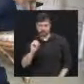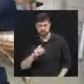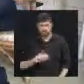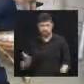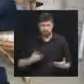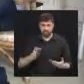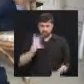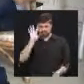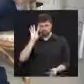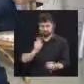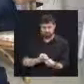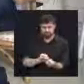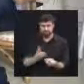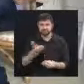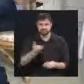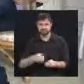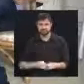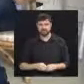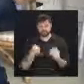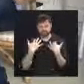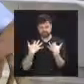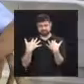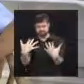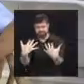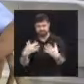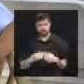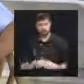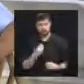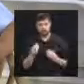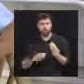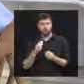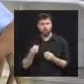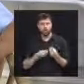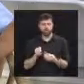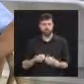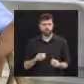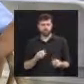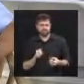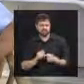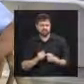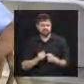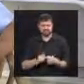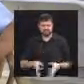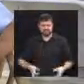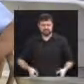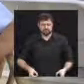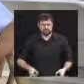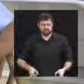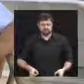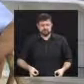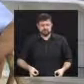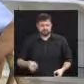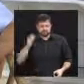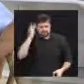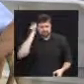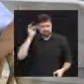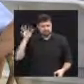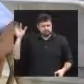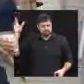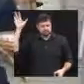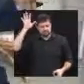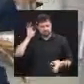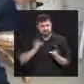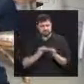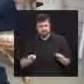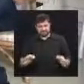senhor desse, né, para o nosso telespectador algum tipo de meditação que ele possa fazer em casa, uma coisa simples.